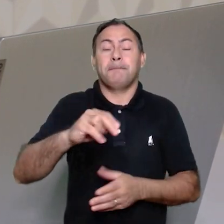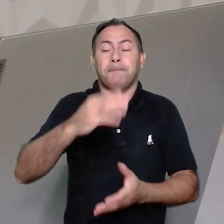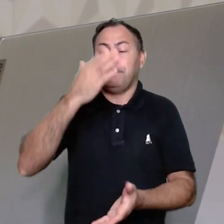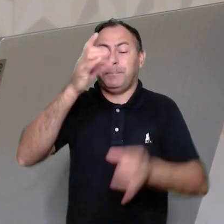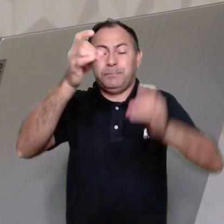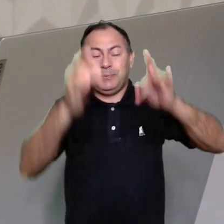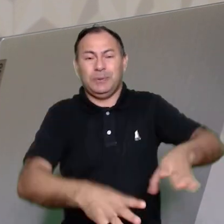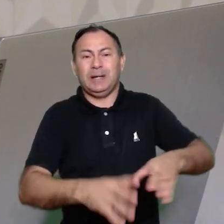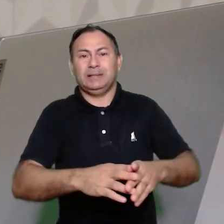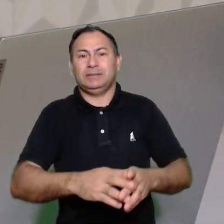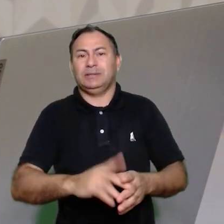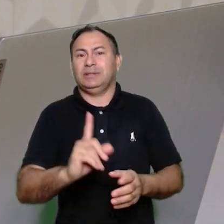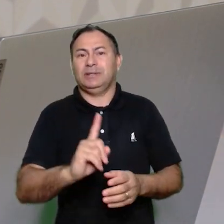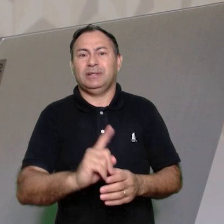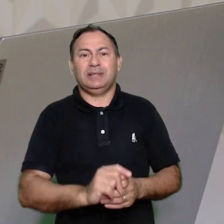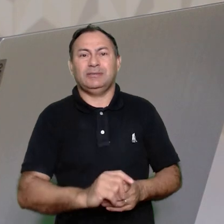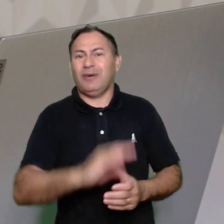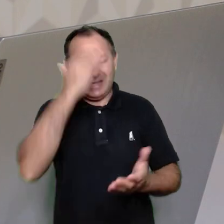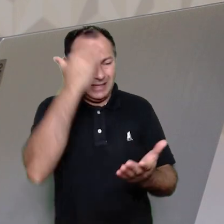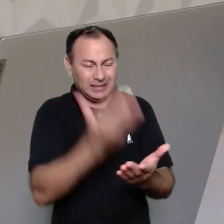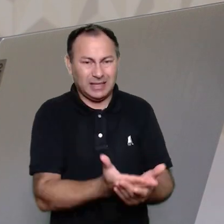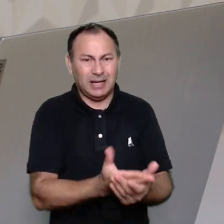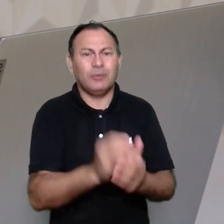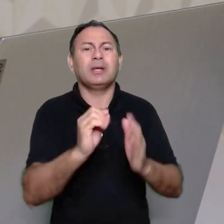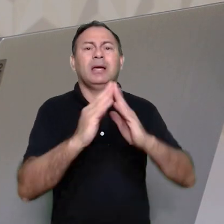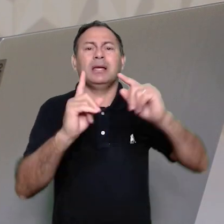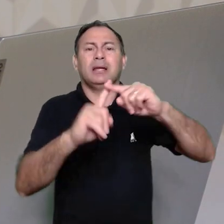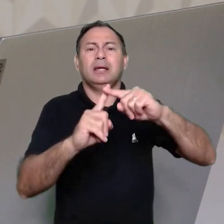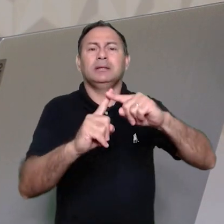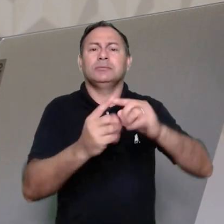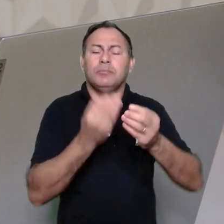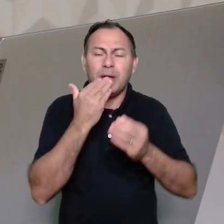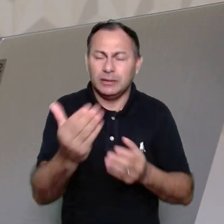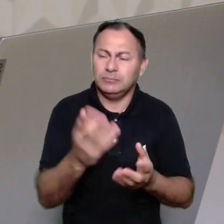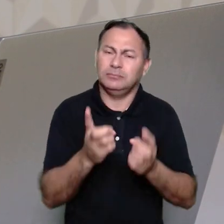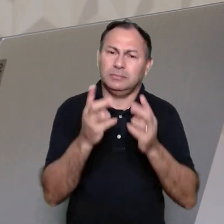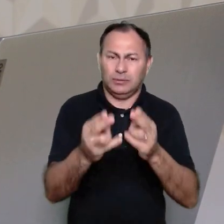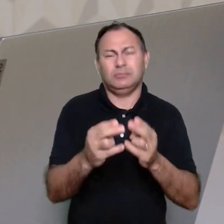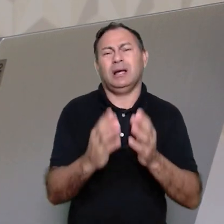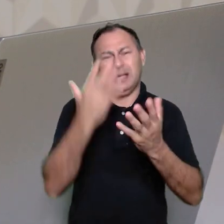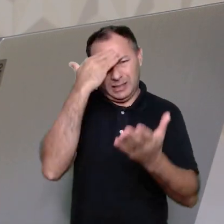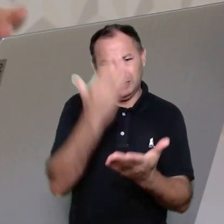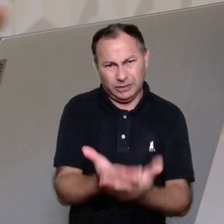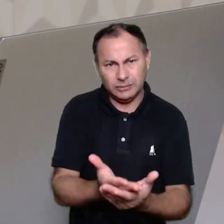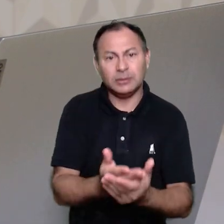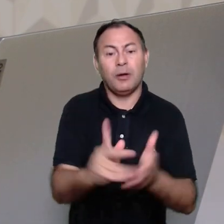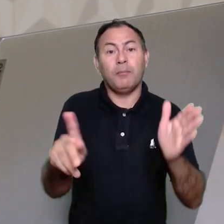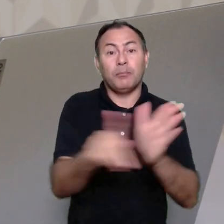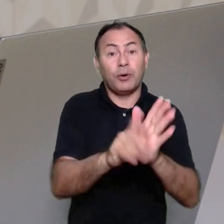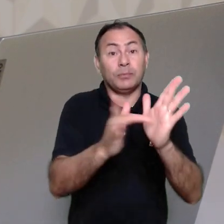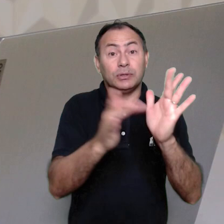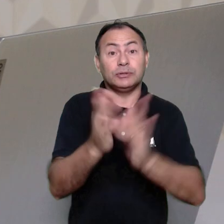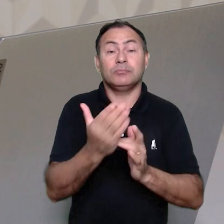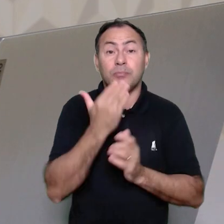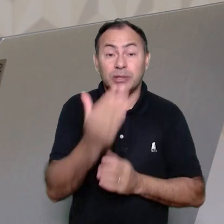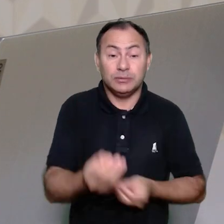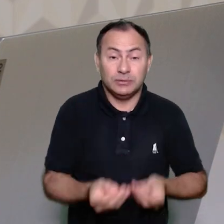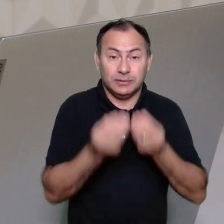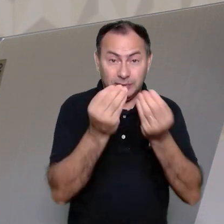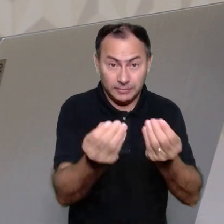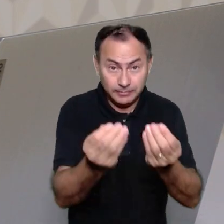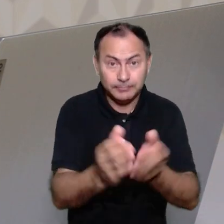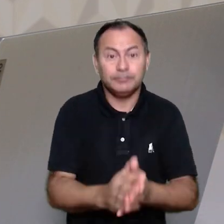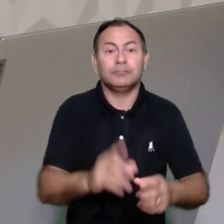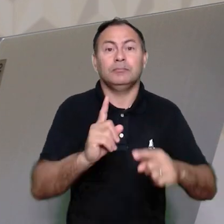mística de aceitar o que a igreja nos propõe como se fosse o próprio Cristo nos